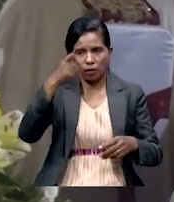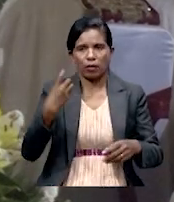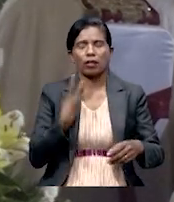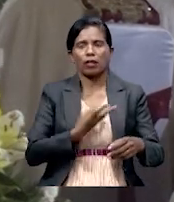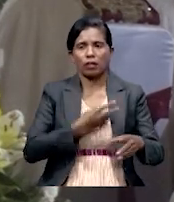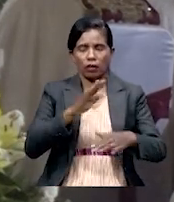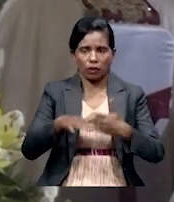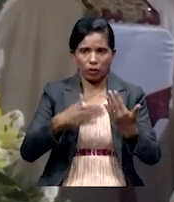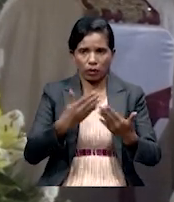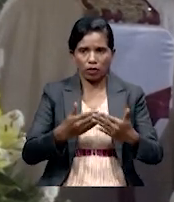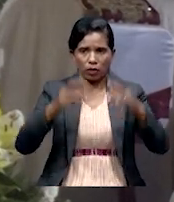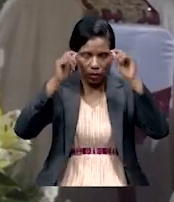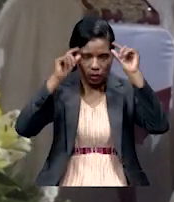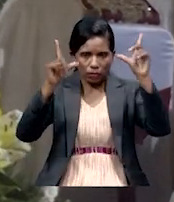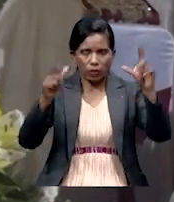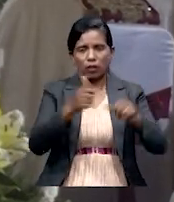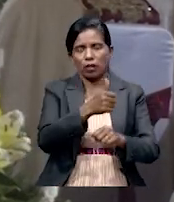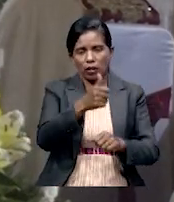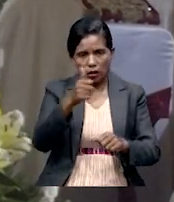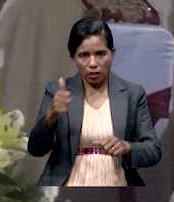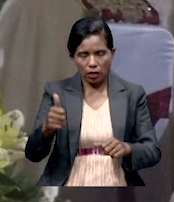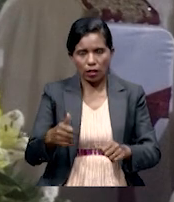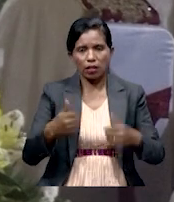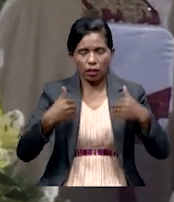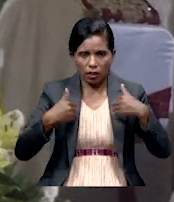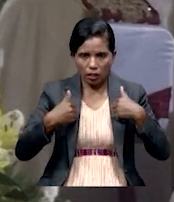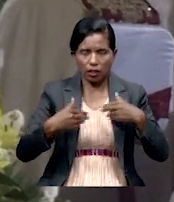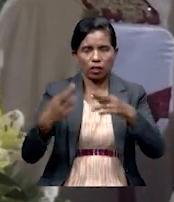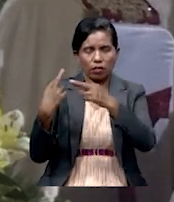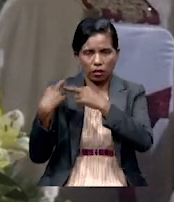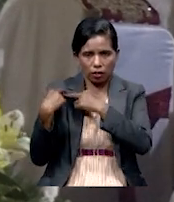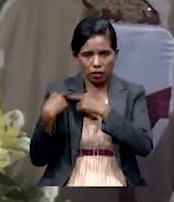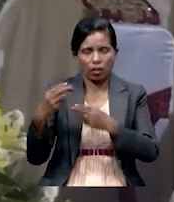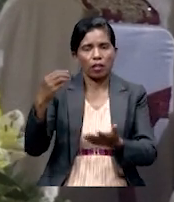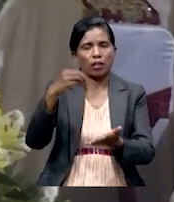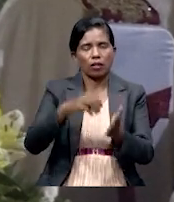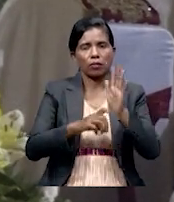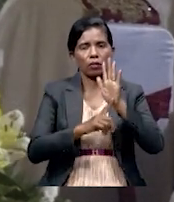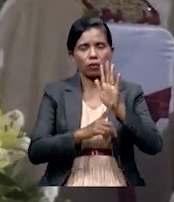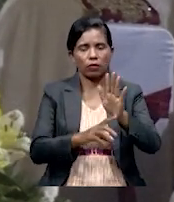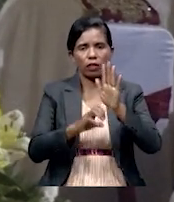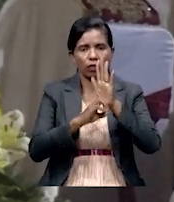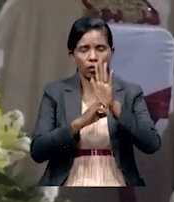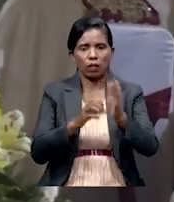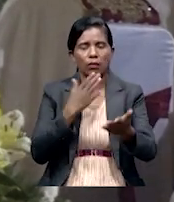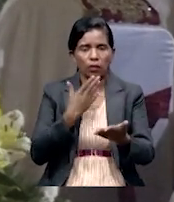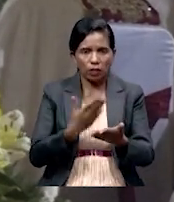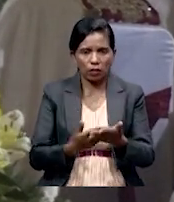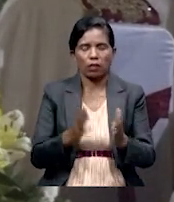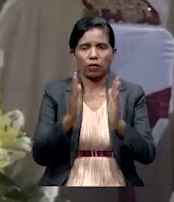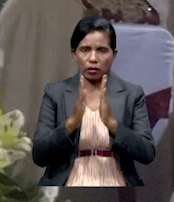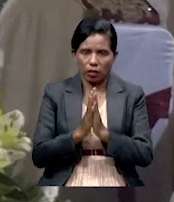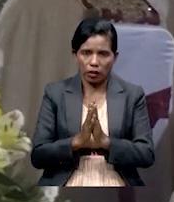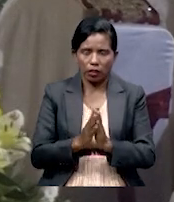hotu, timorwa ideida ia dever moral, atu presta ita ni apoio moral no oração ba